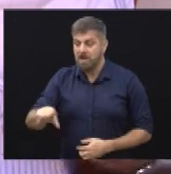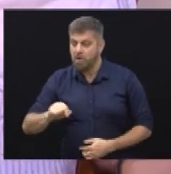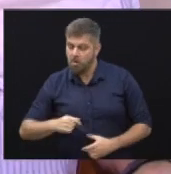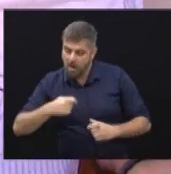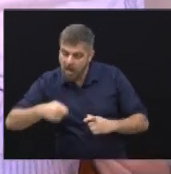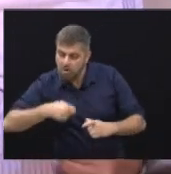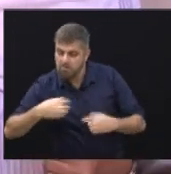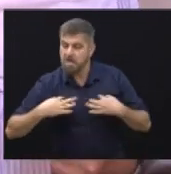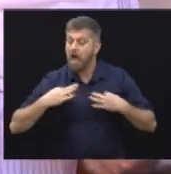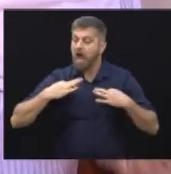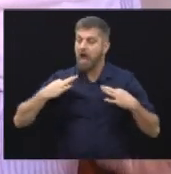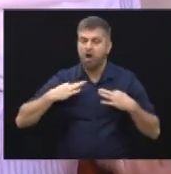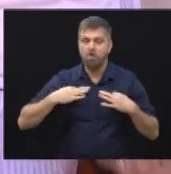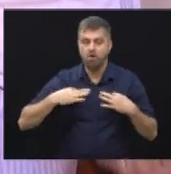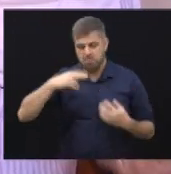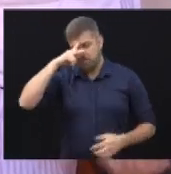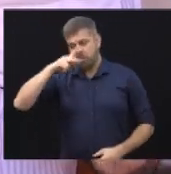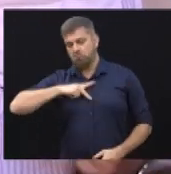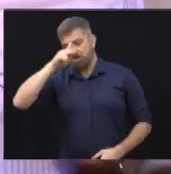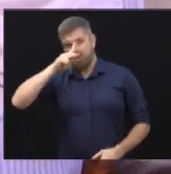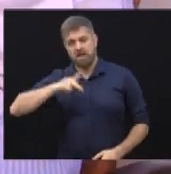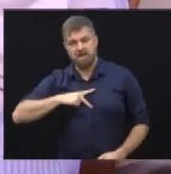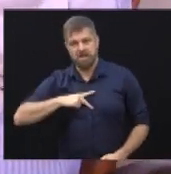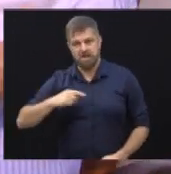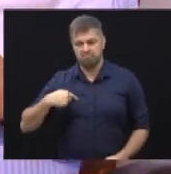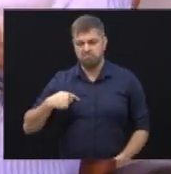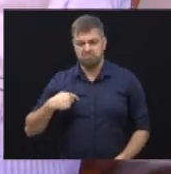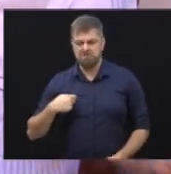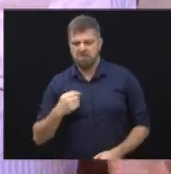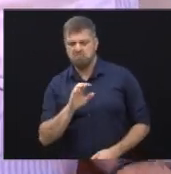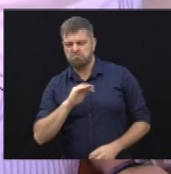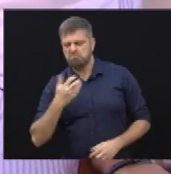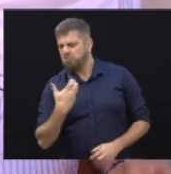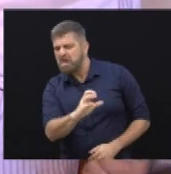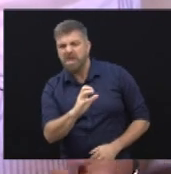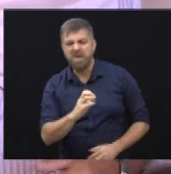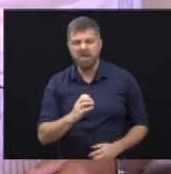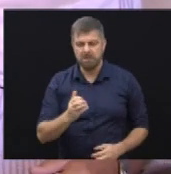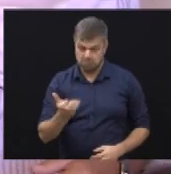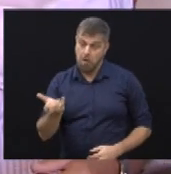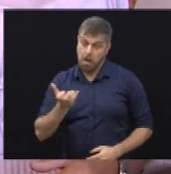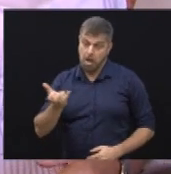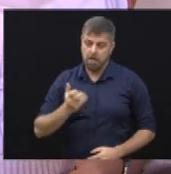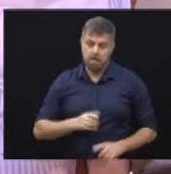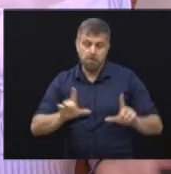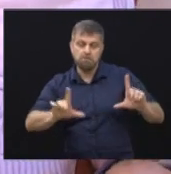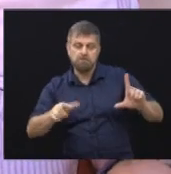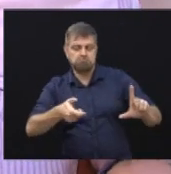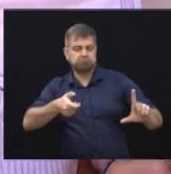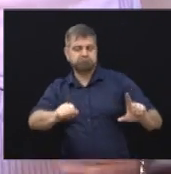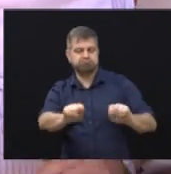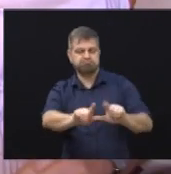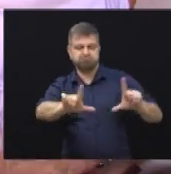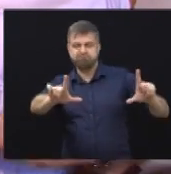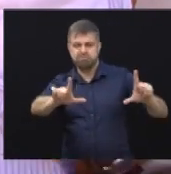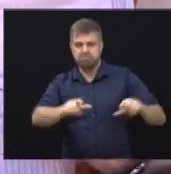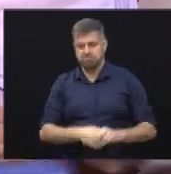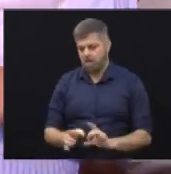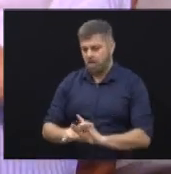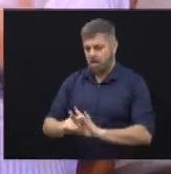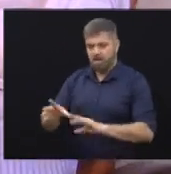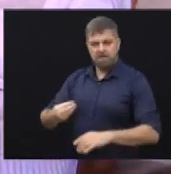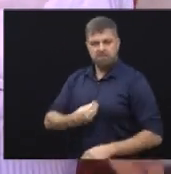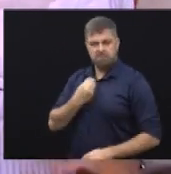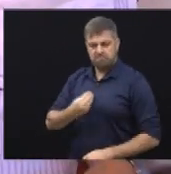vai comer, o que vai vestir, se vai sair ou não vai com a família, se ela vai ou não vai assistir televisão, se vai ou não